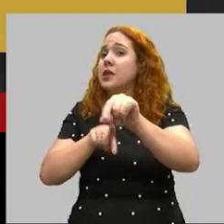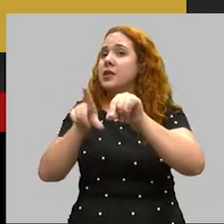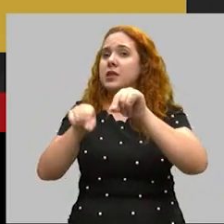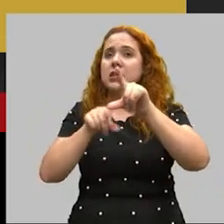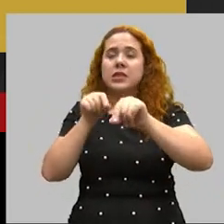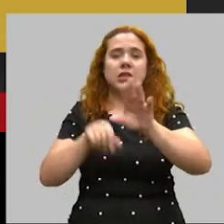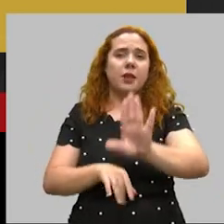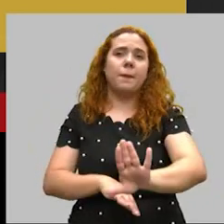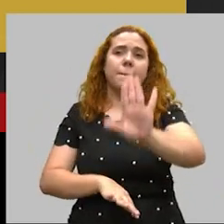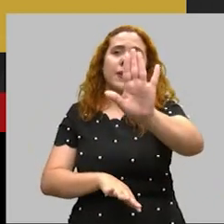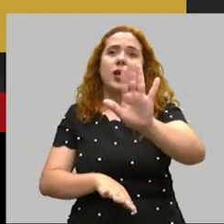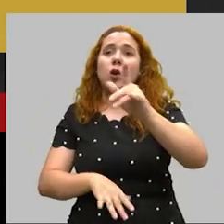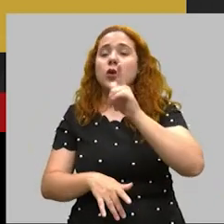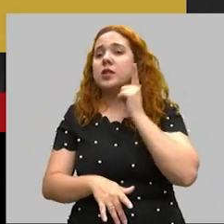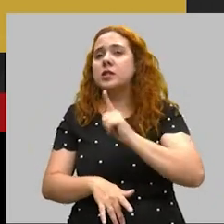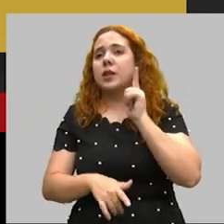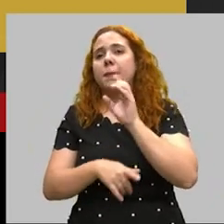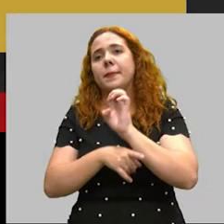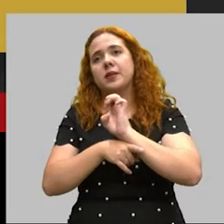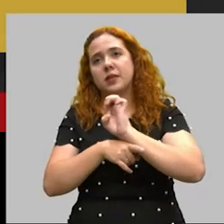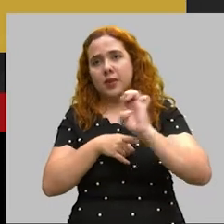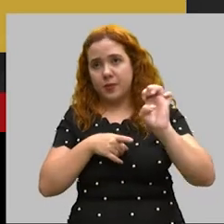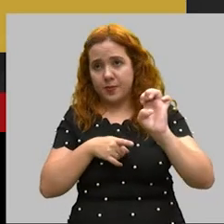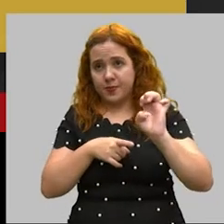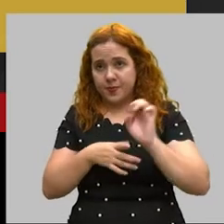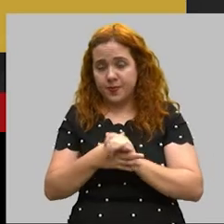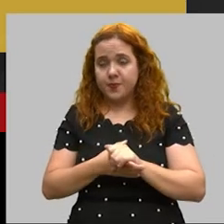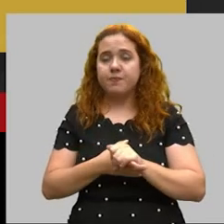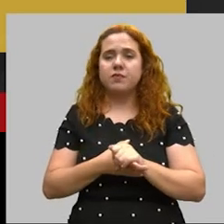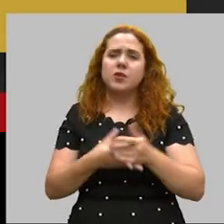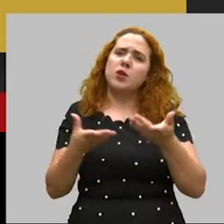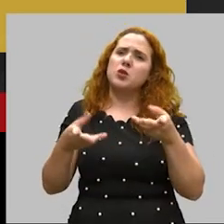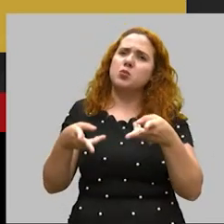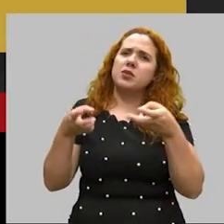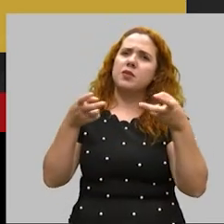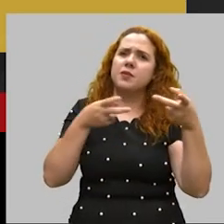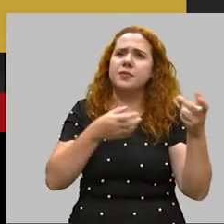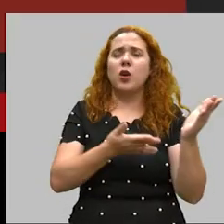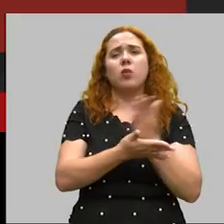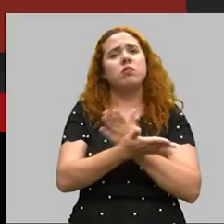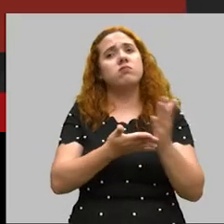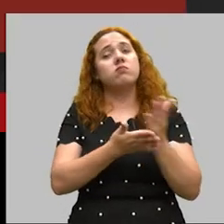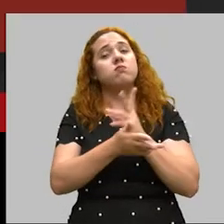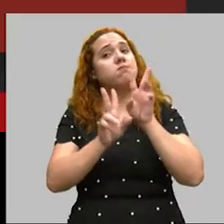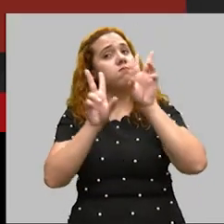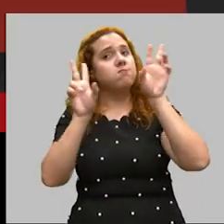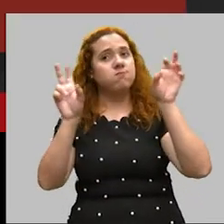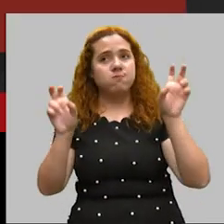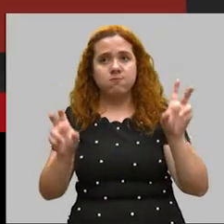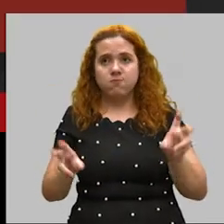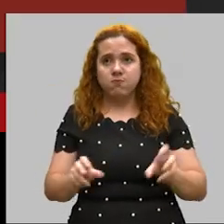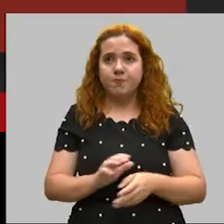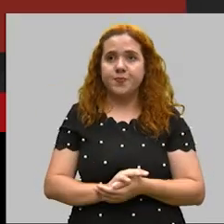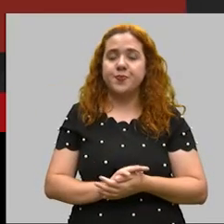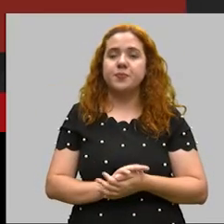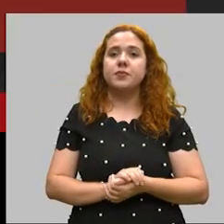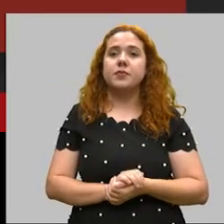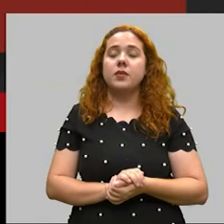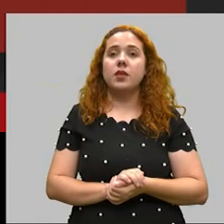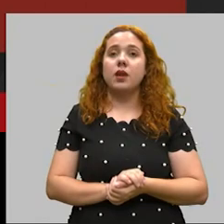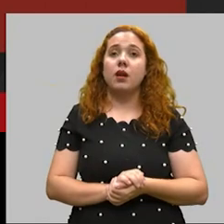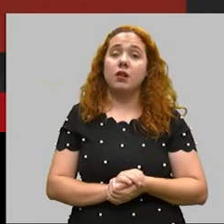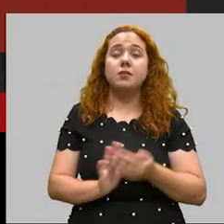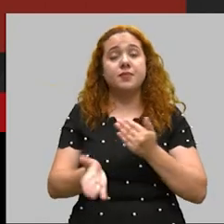dos Municípios um pouco da análise que a gente observa e algumas considerações finais então não poderia